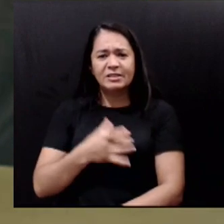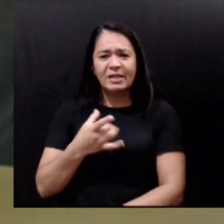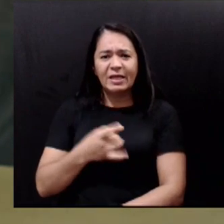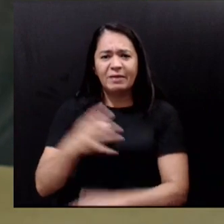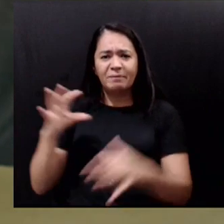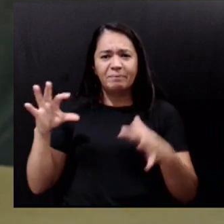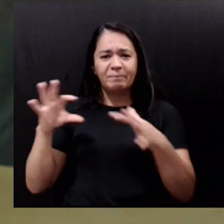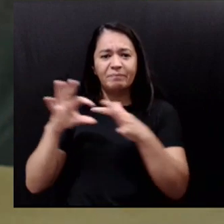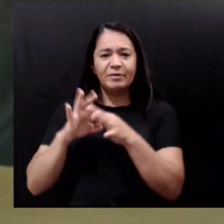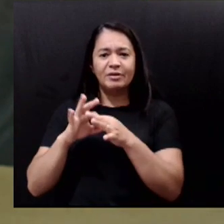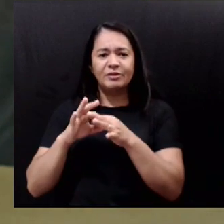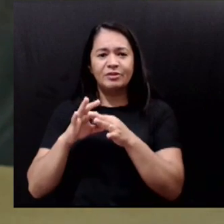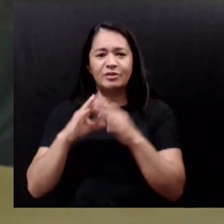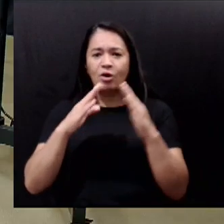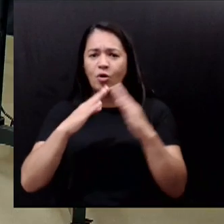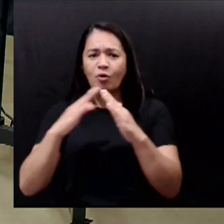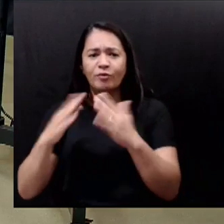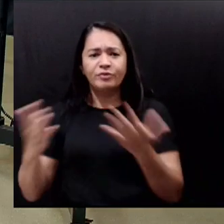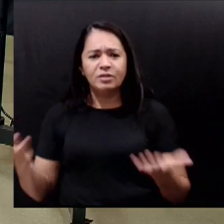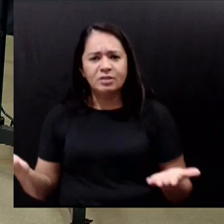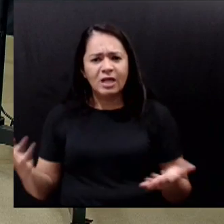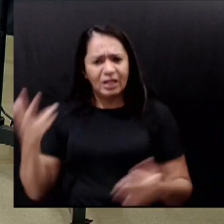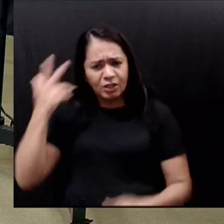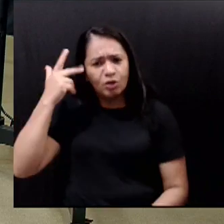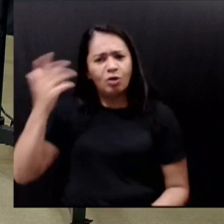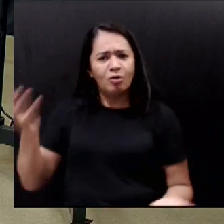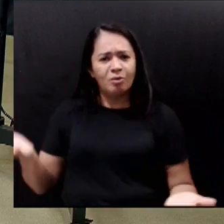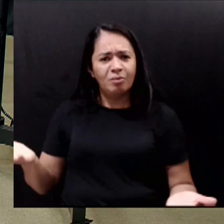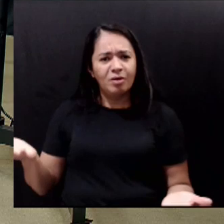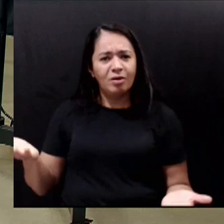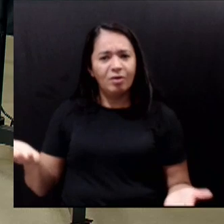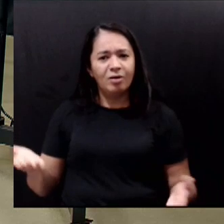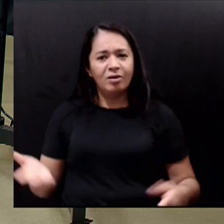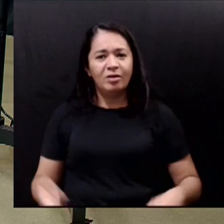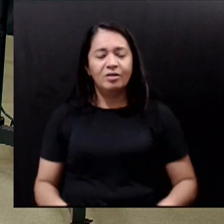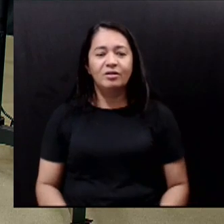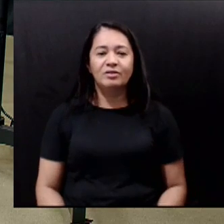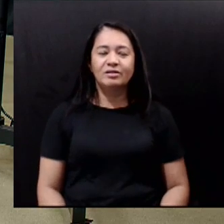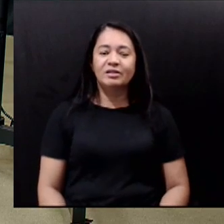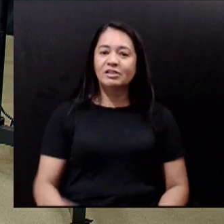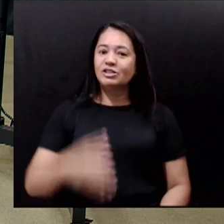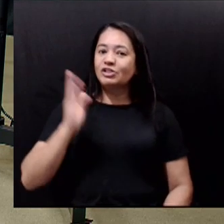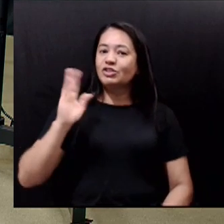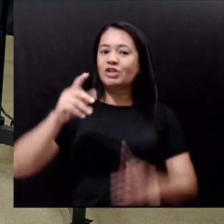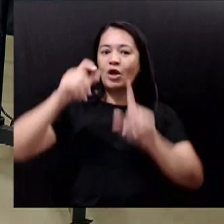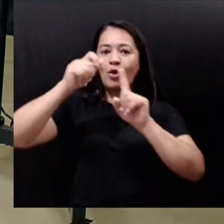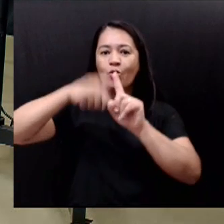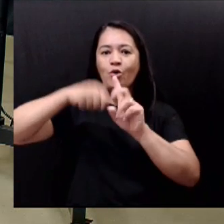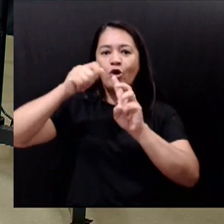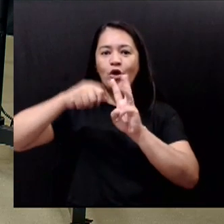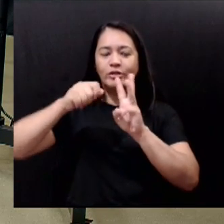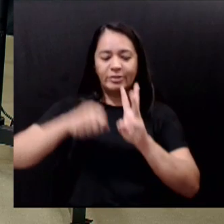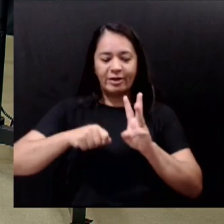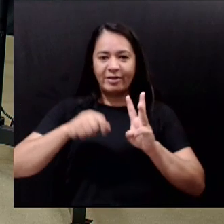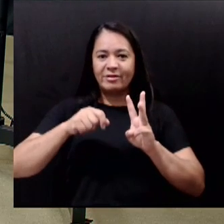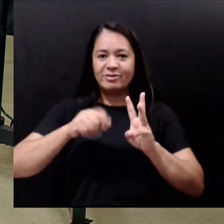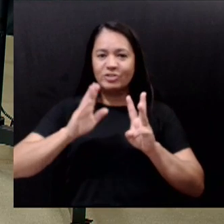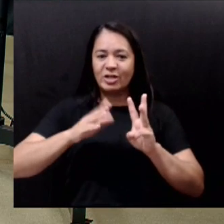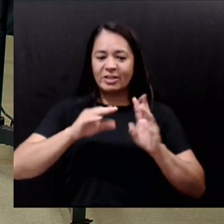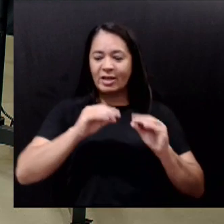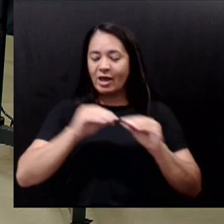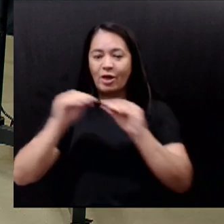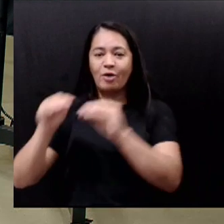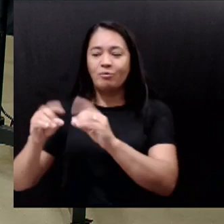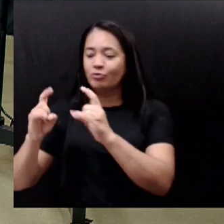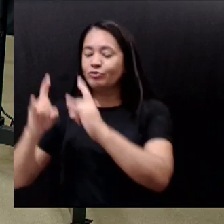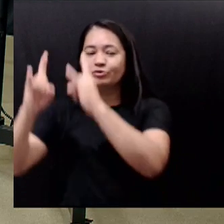vizinhos? Olha isso, Fagner. Faz 3 meses que ela mudou no prédio, ninguém foi lá se apresentar, nem nada. Antes era natural.